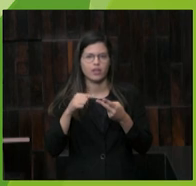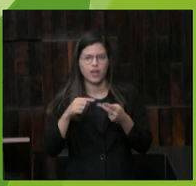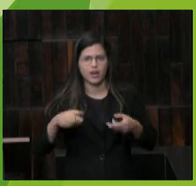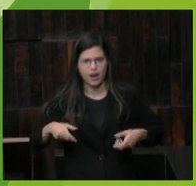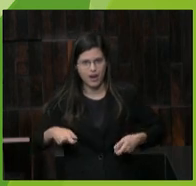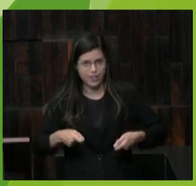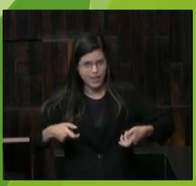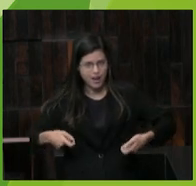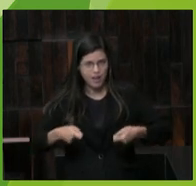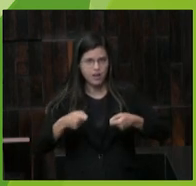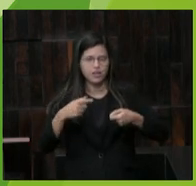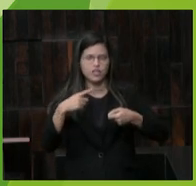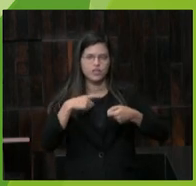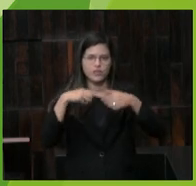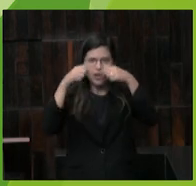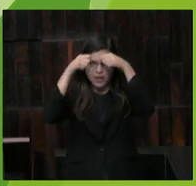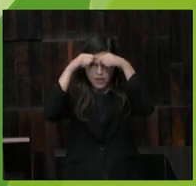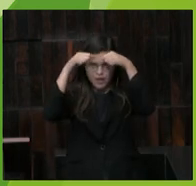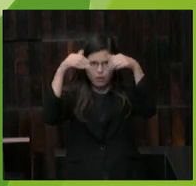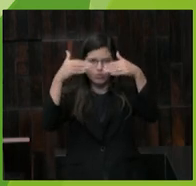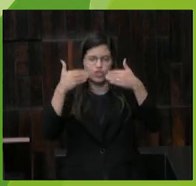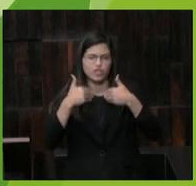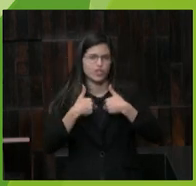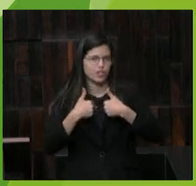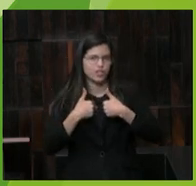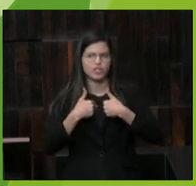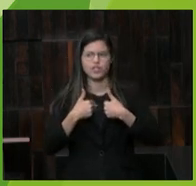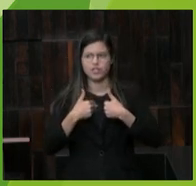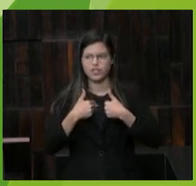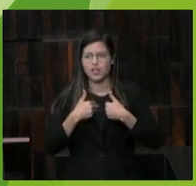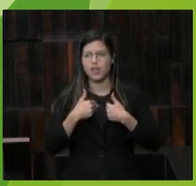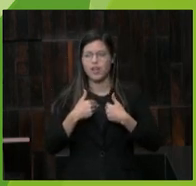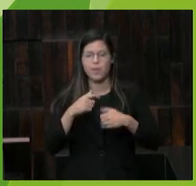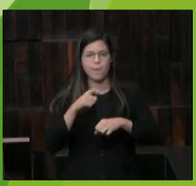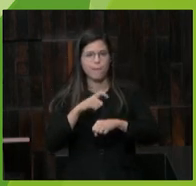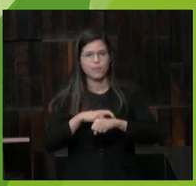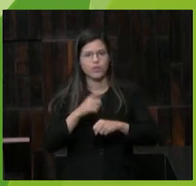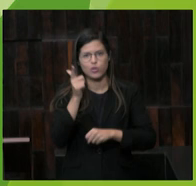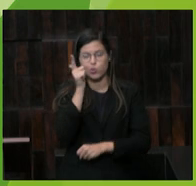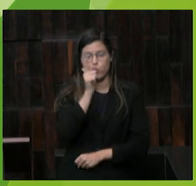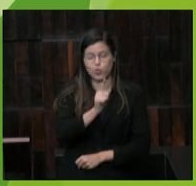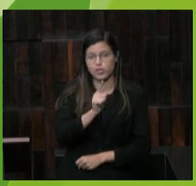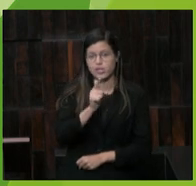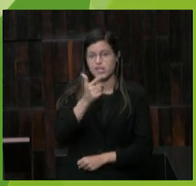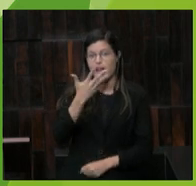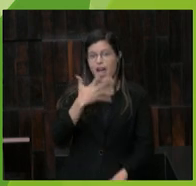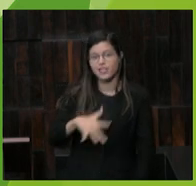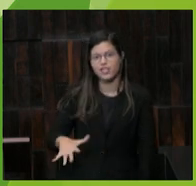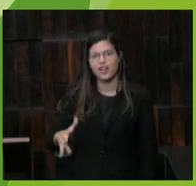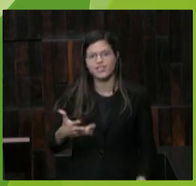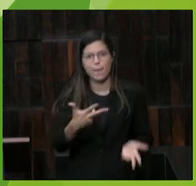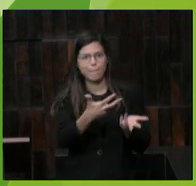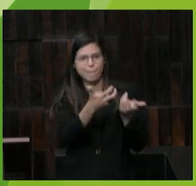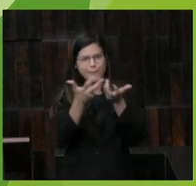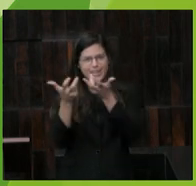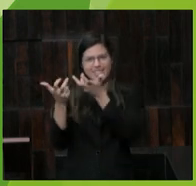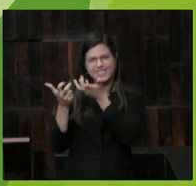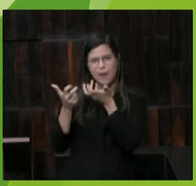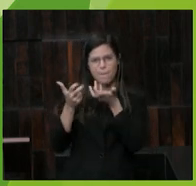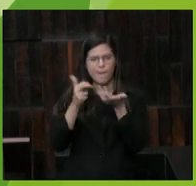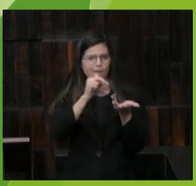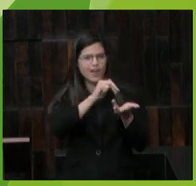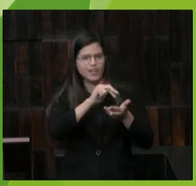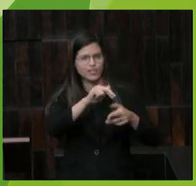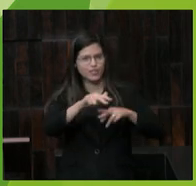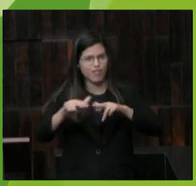um autista, que é o André, que está ali no chão. Eu acho que, a partir do momento que a gente conseguir que as crianças vejam as diferenças, que o fato